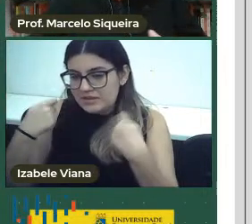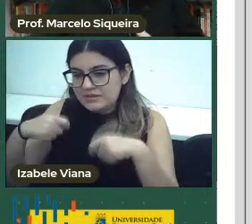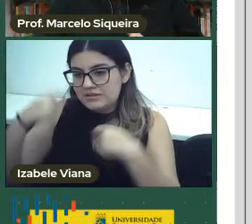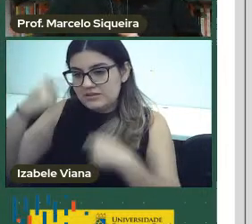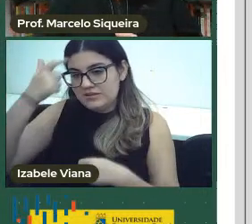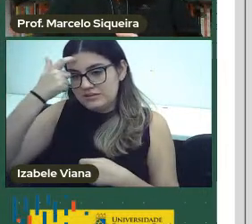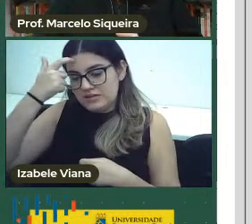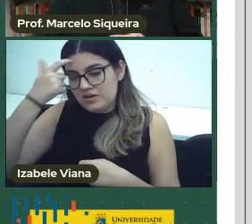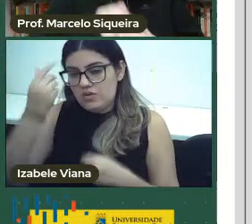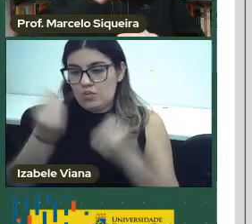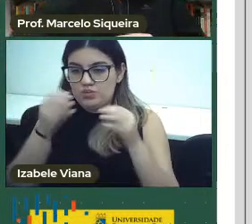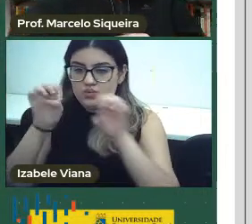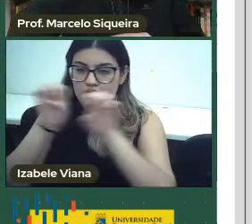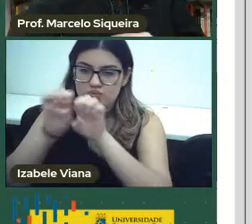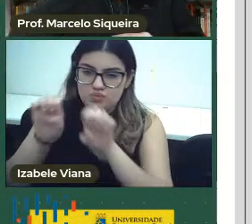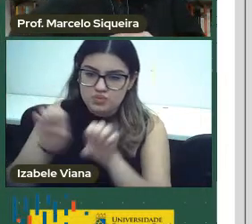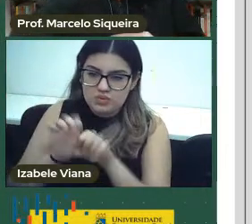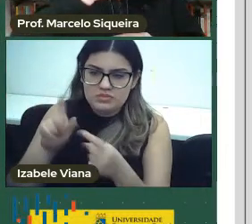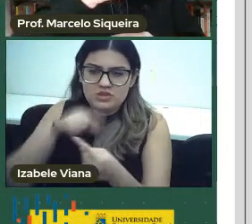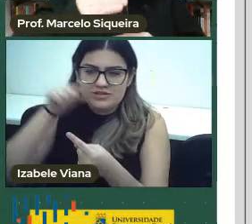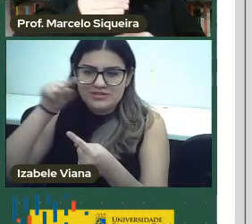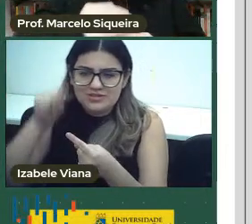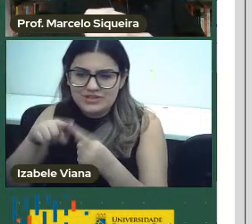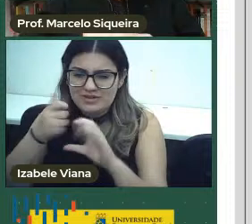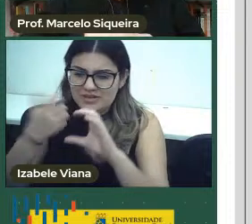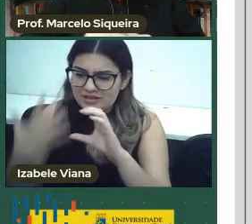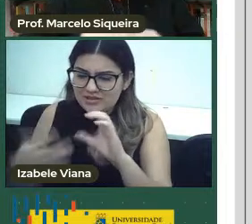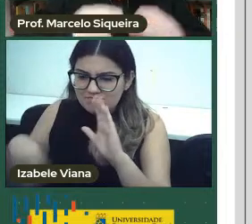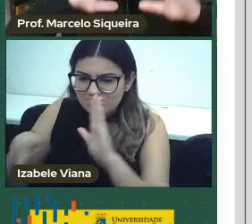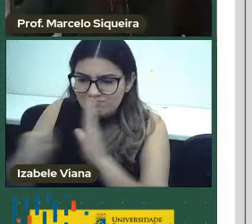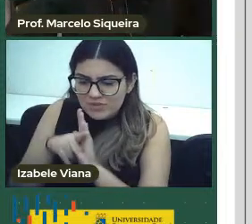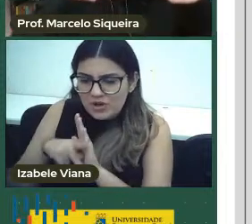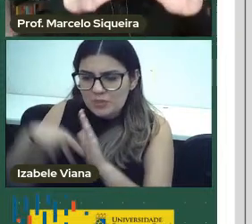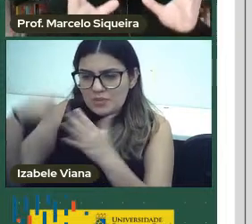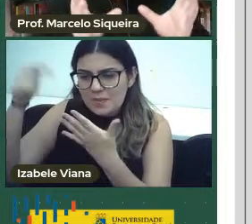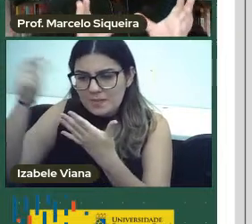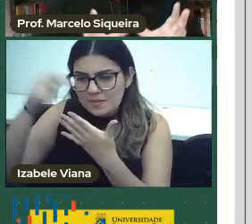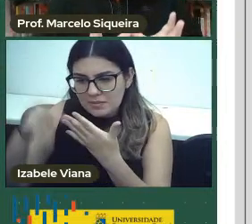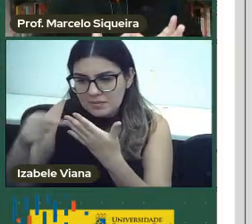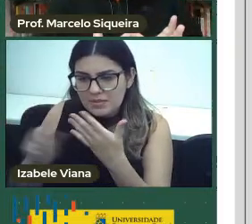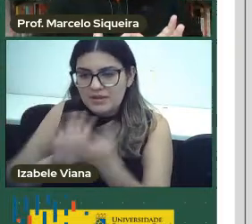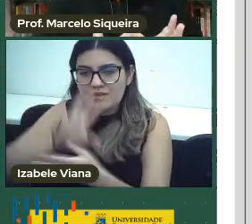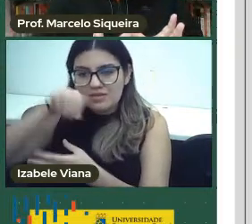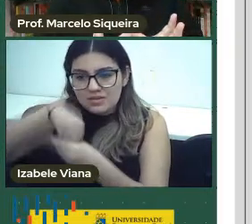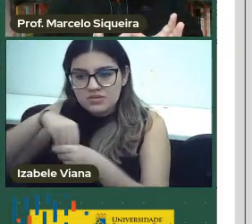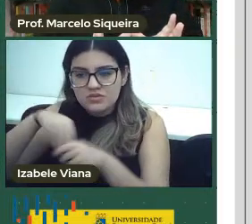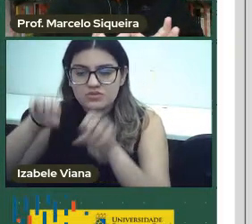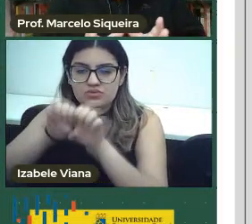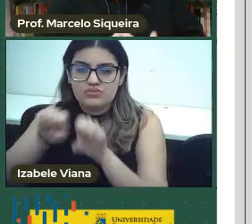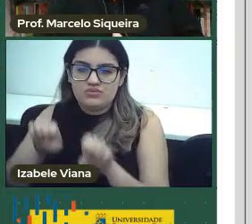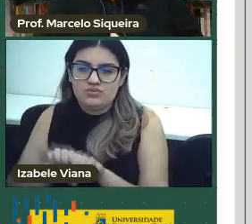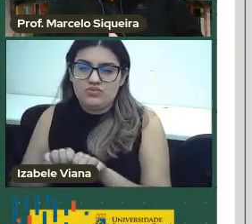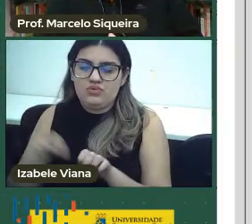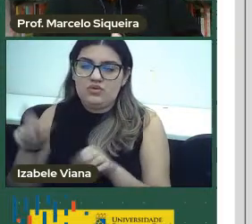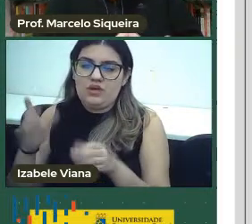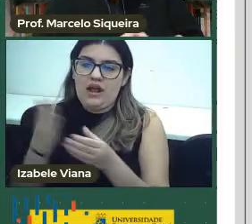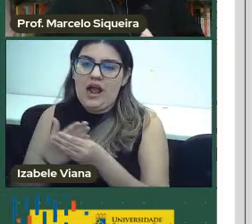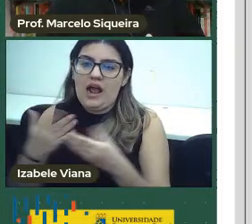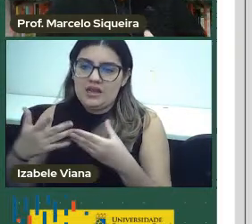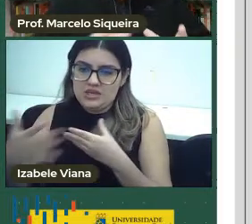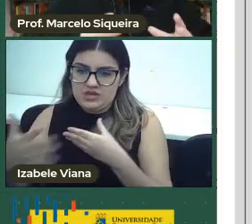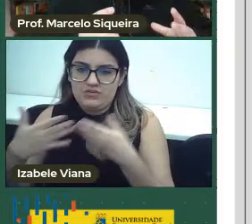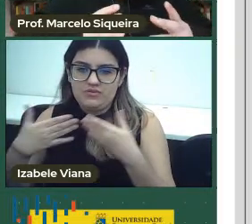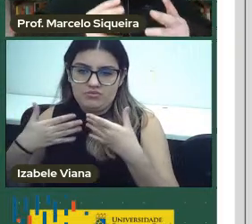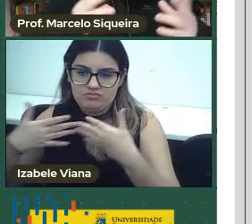suas especificidades. São os níveis dentro, né, da estrutura de um arquivo. Agora,